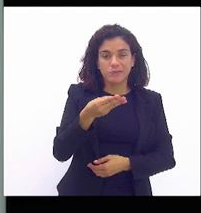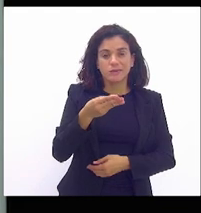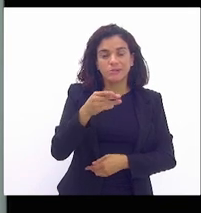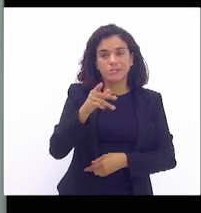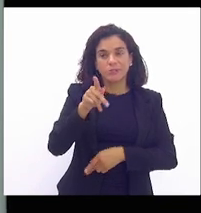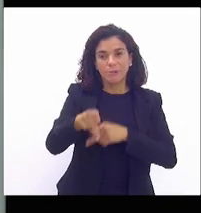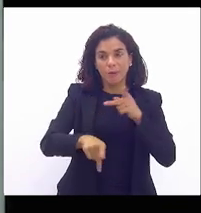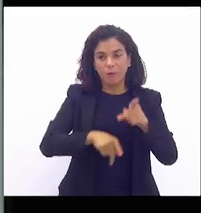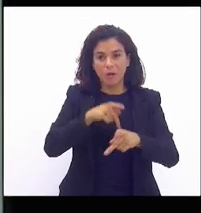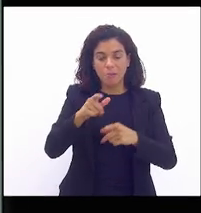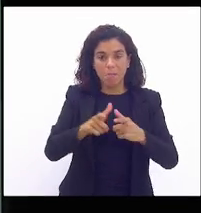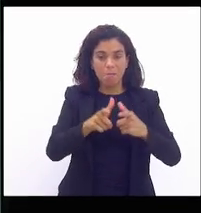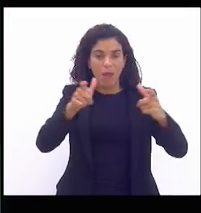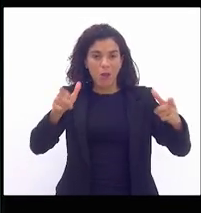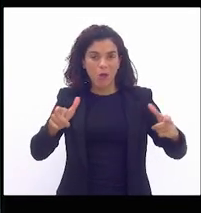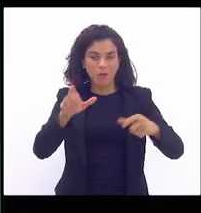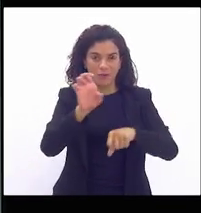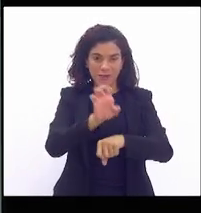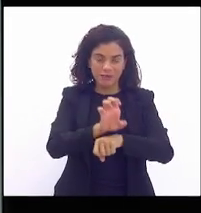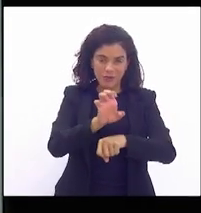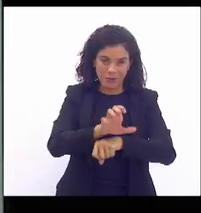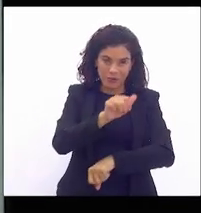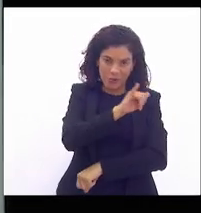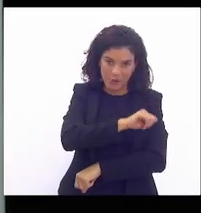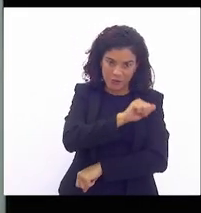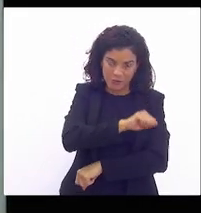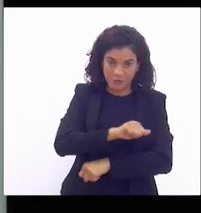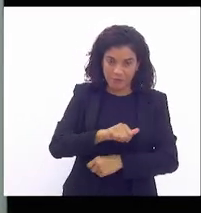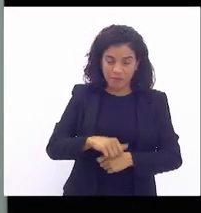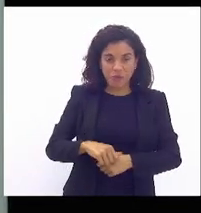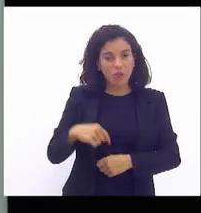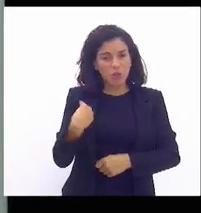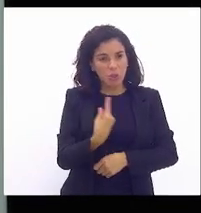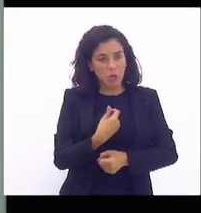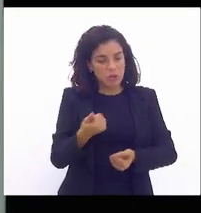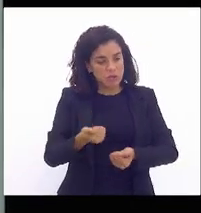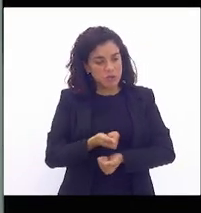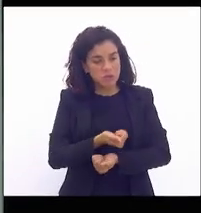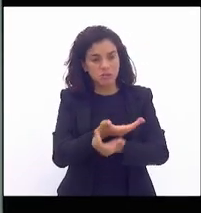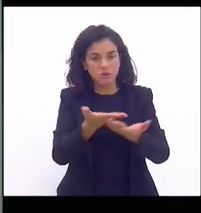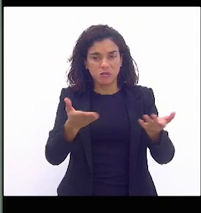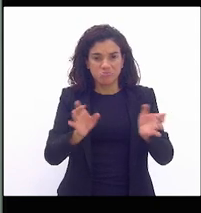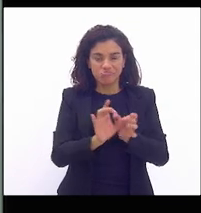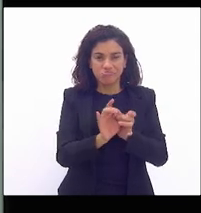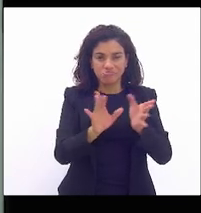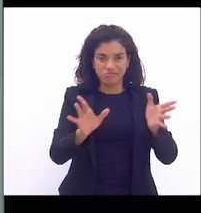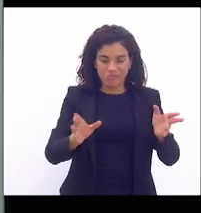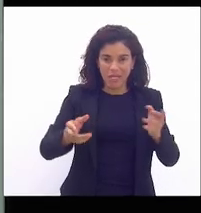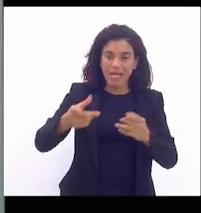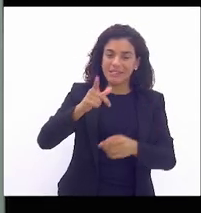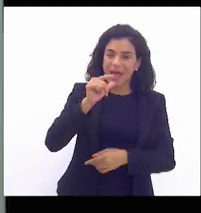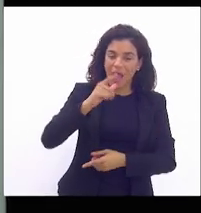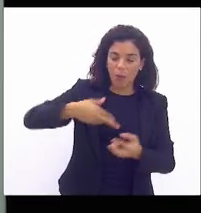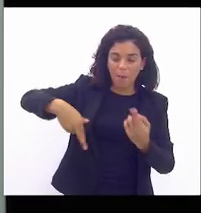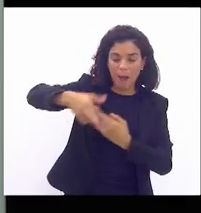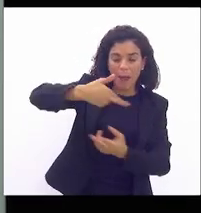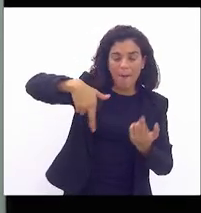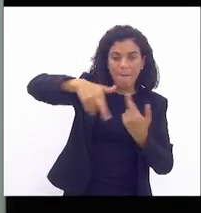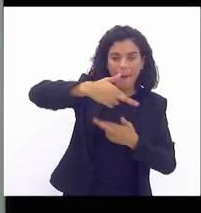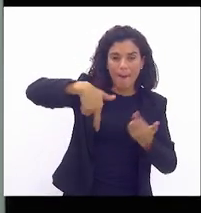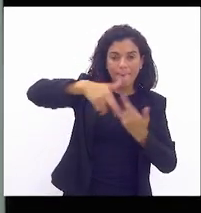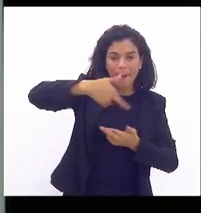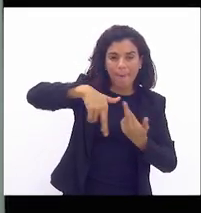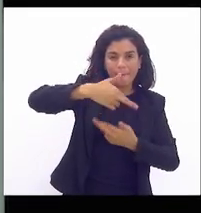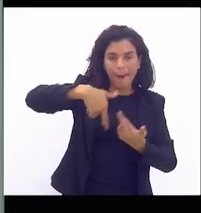maior do que o estado do Rio de Janeiro. E nós disponibilizamos isso que é recirculado, essa água, de uma certa